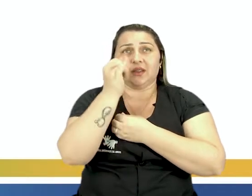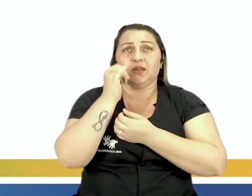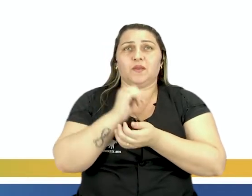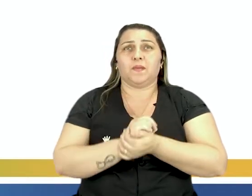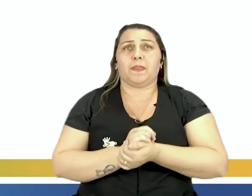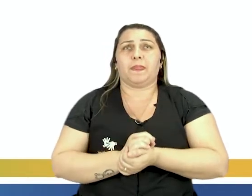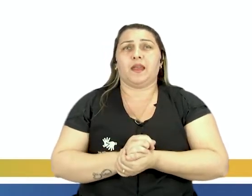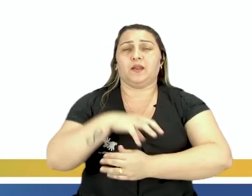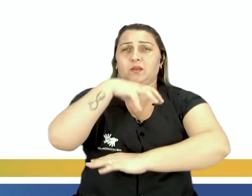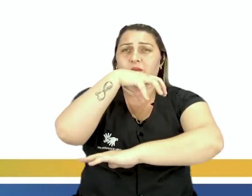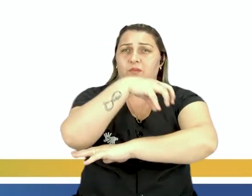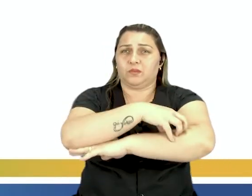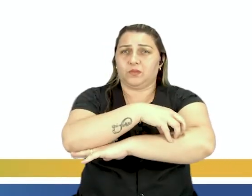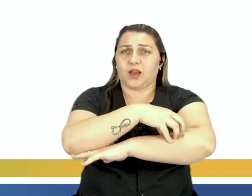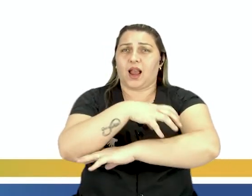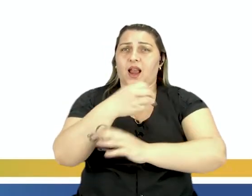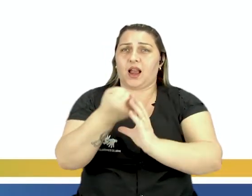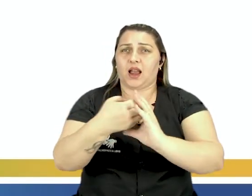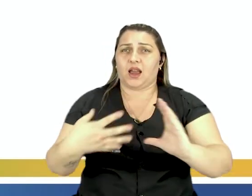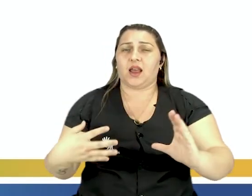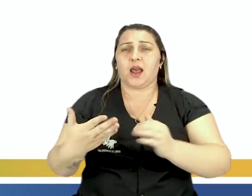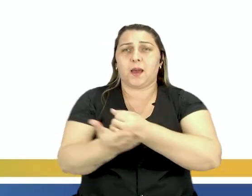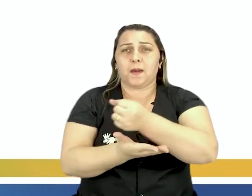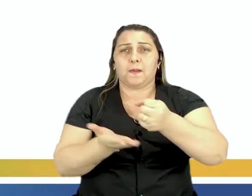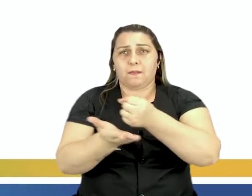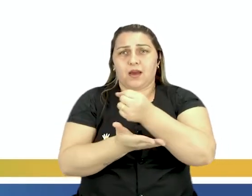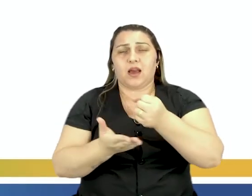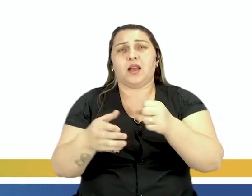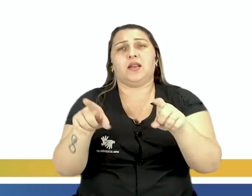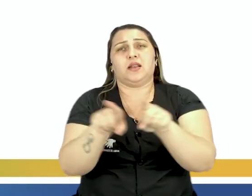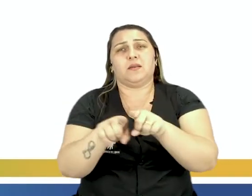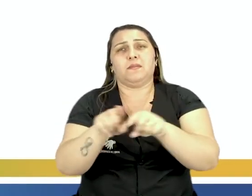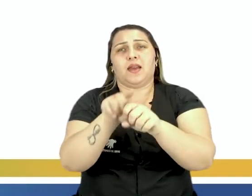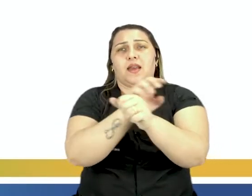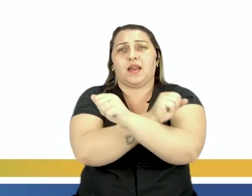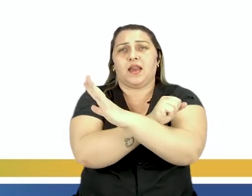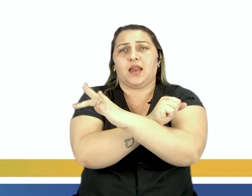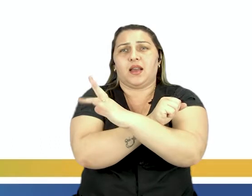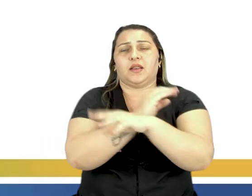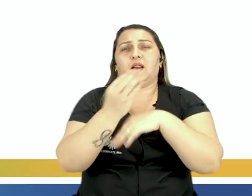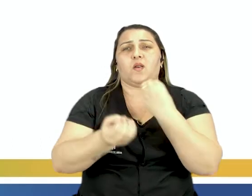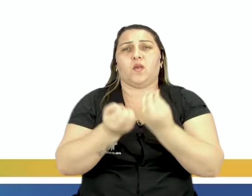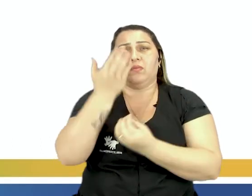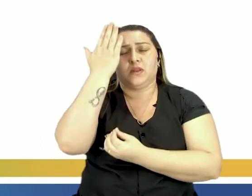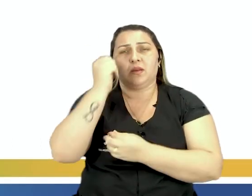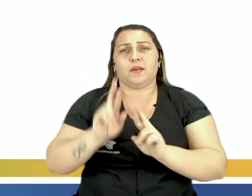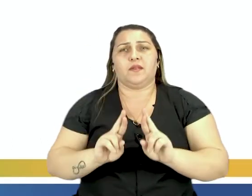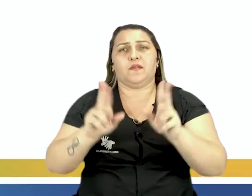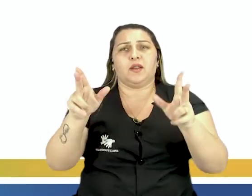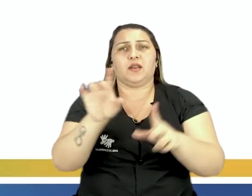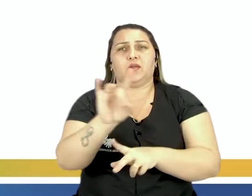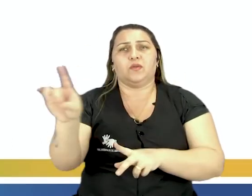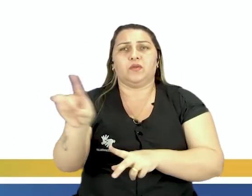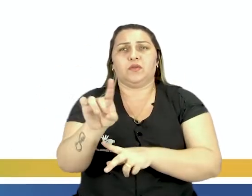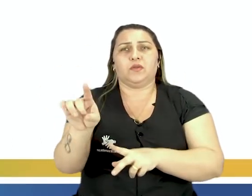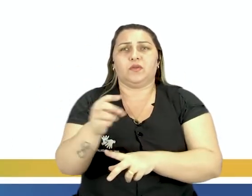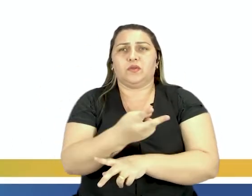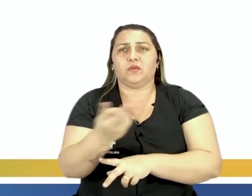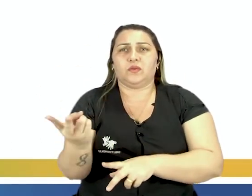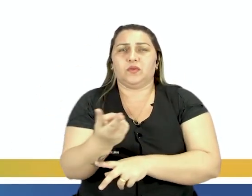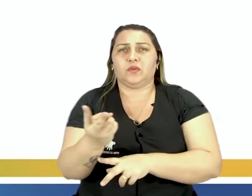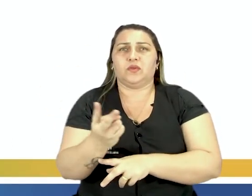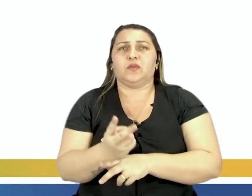sabendo que ele pode ter características básicas e ácidas? Como que você vai identificar o diferenciar dos outros